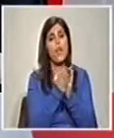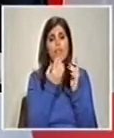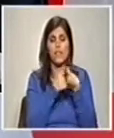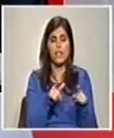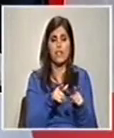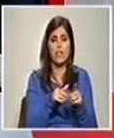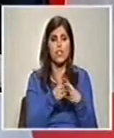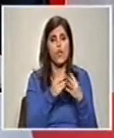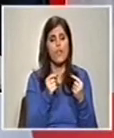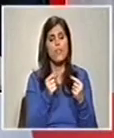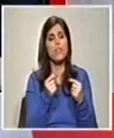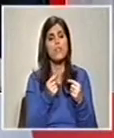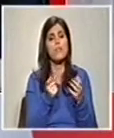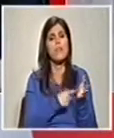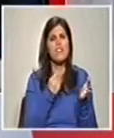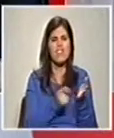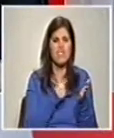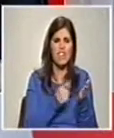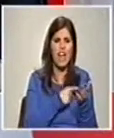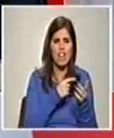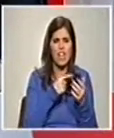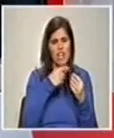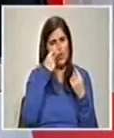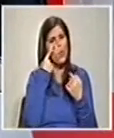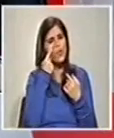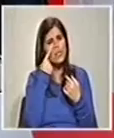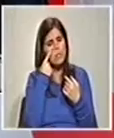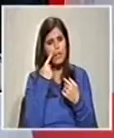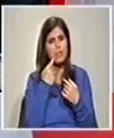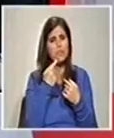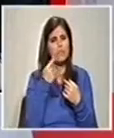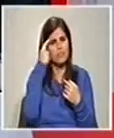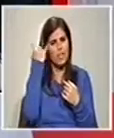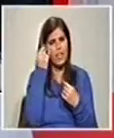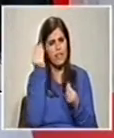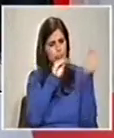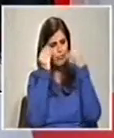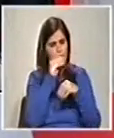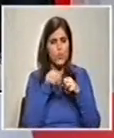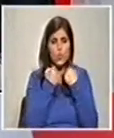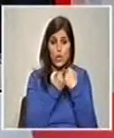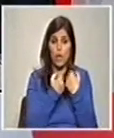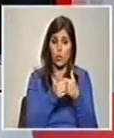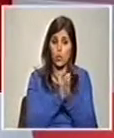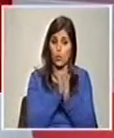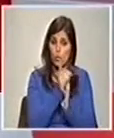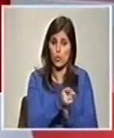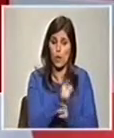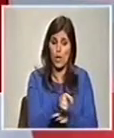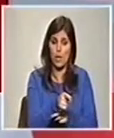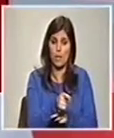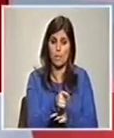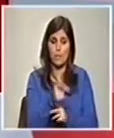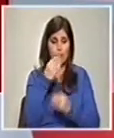de conhecimento que não havia bem disseminado, ligado ao empreendedorismo social. E foi por aí que tudo começou. E o empreendedorismo social